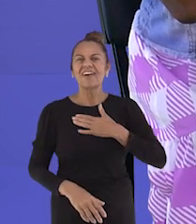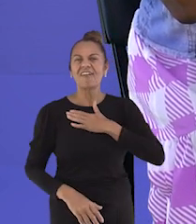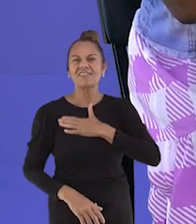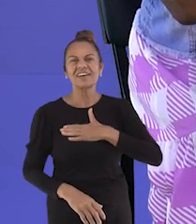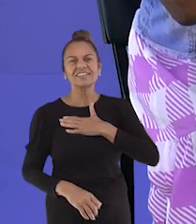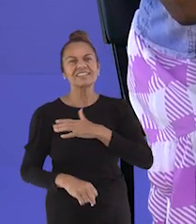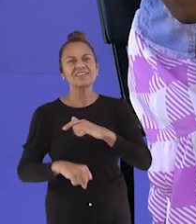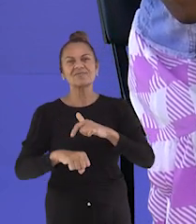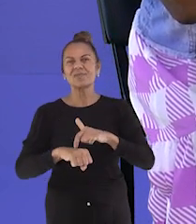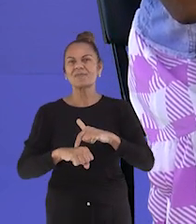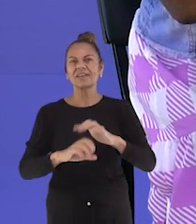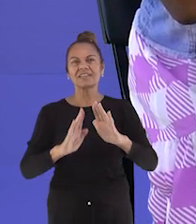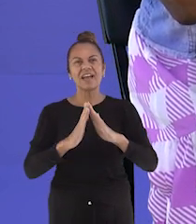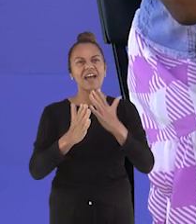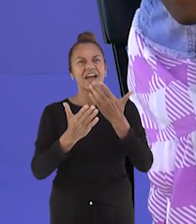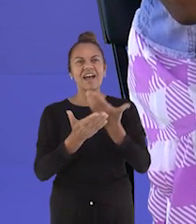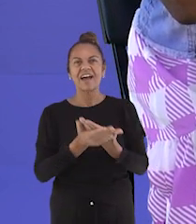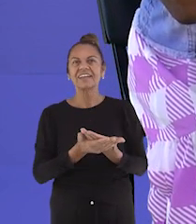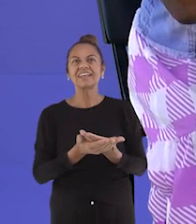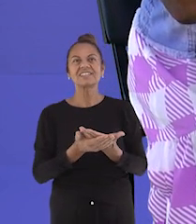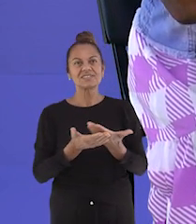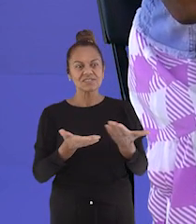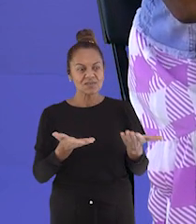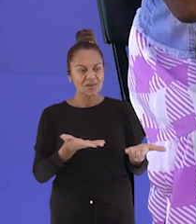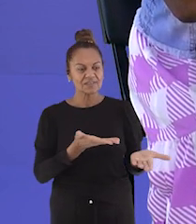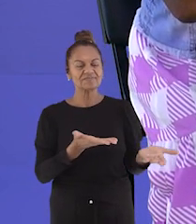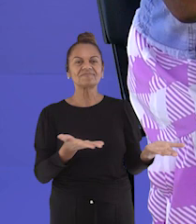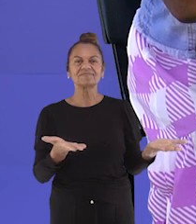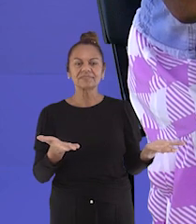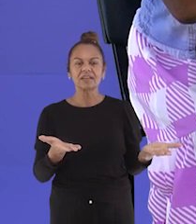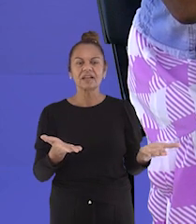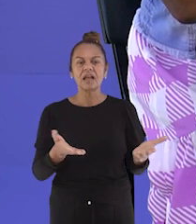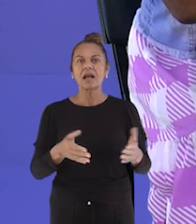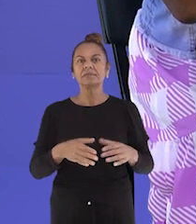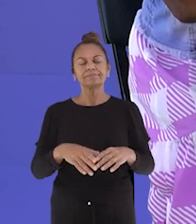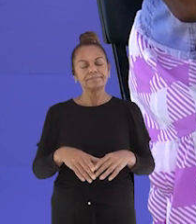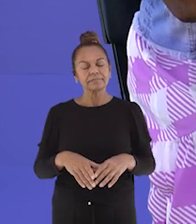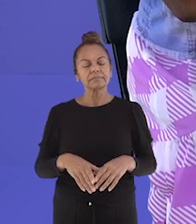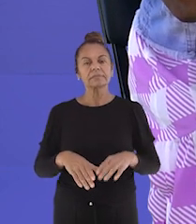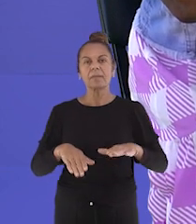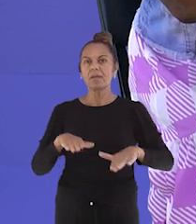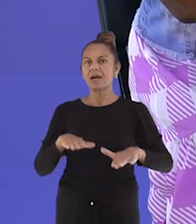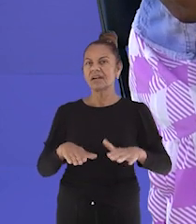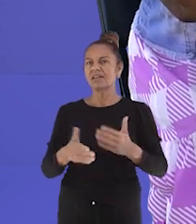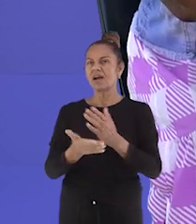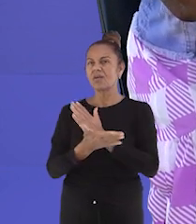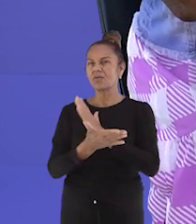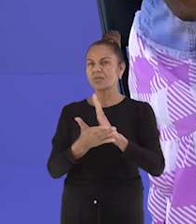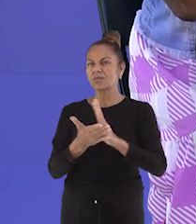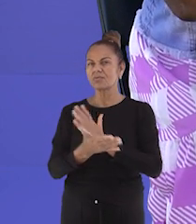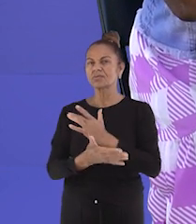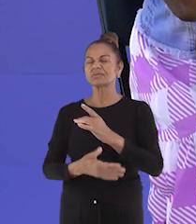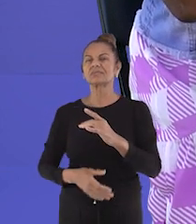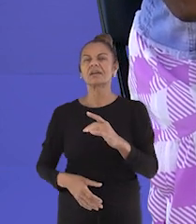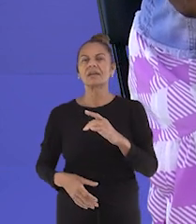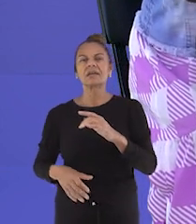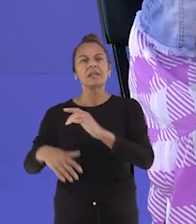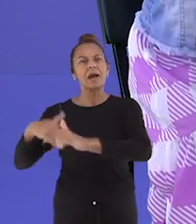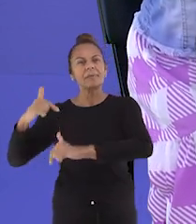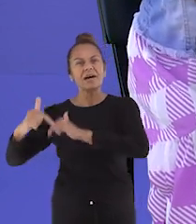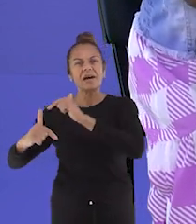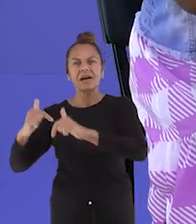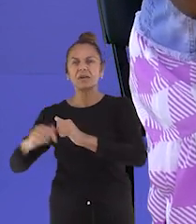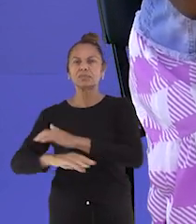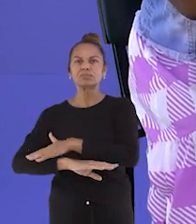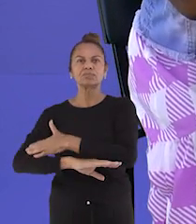estar naquele momento na escola, embora muitos vinham de uma jornada de trabalho e teriam que ir